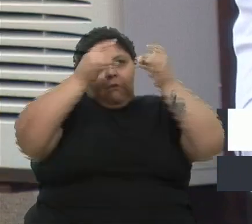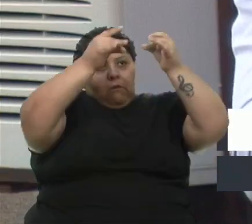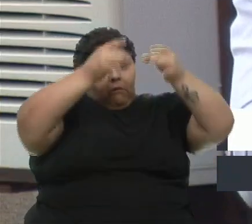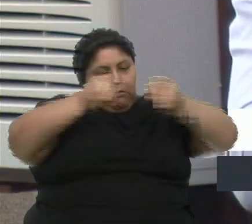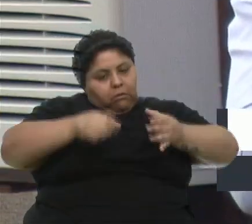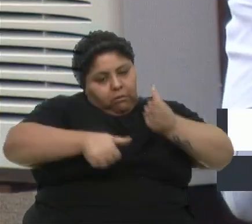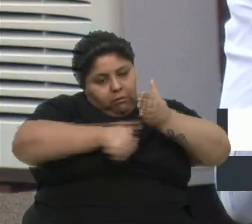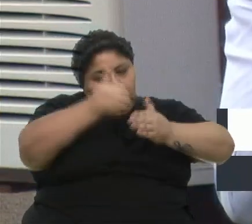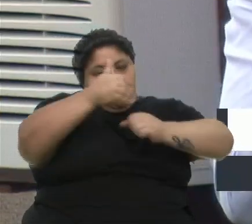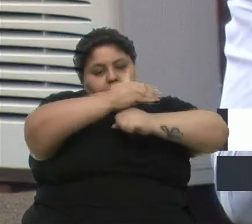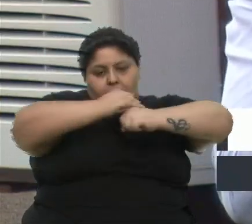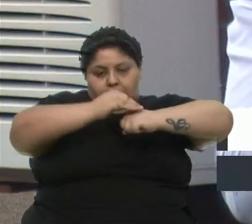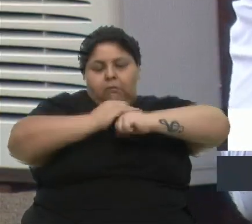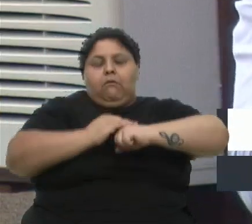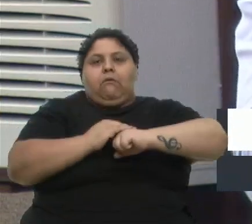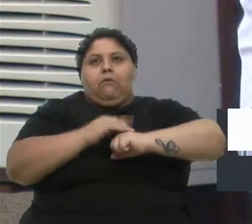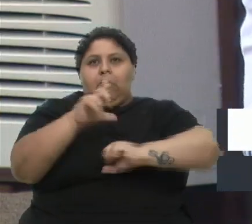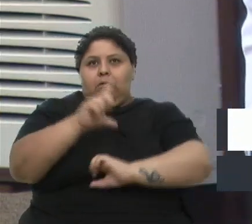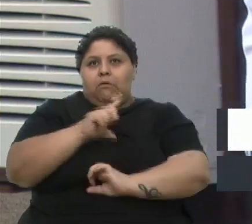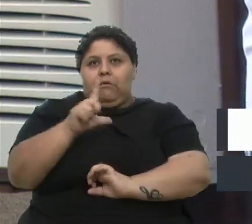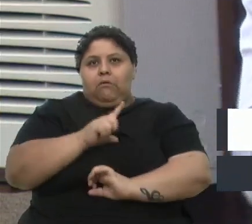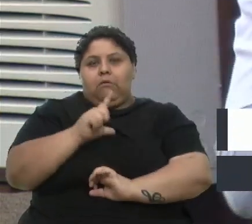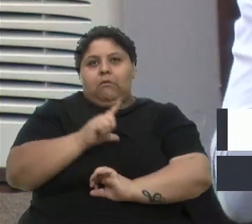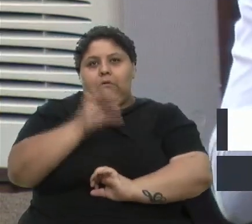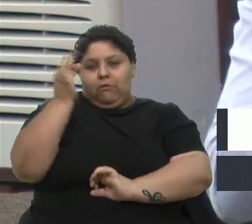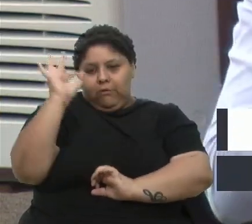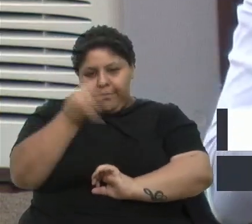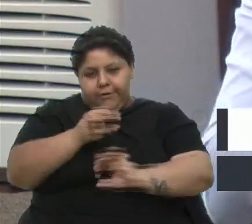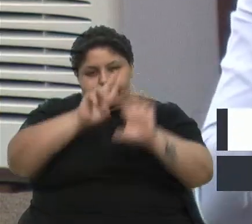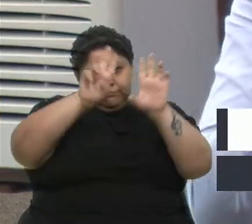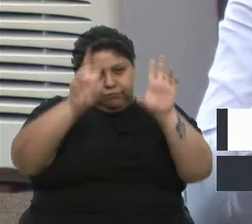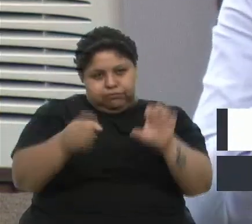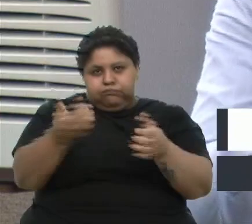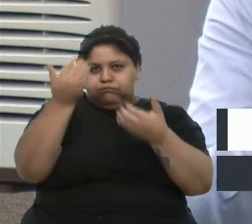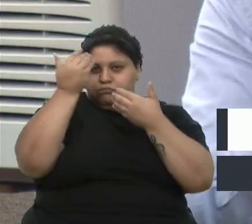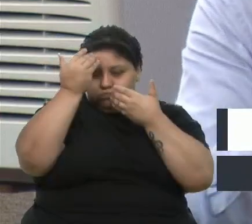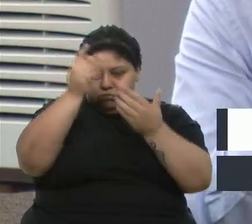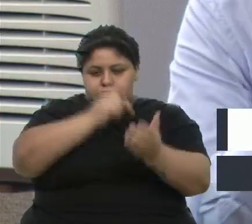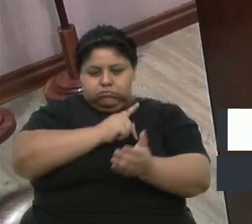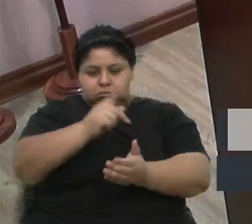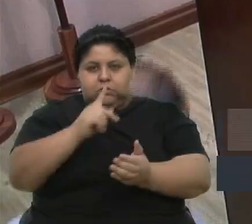conversarmos e termos deliberações sobre essa matéria. Era isso, presidente. Obrigado.